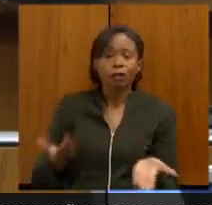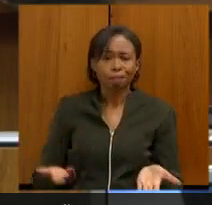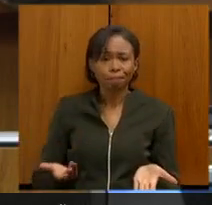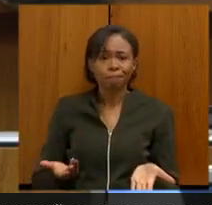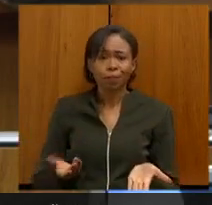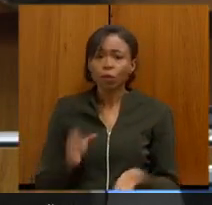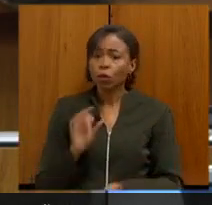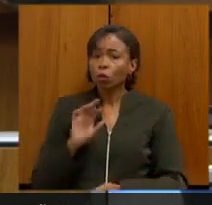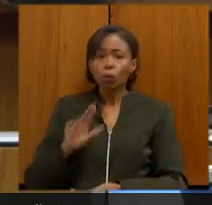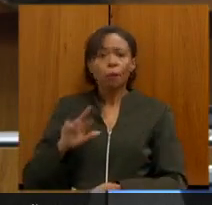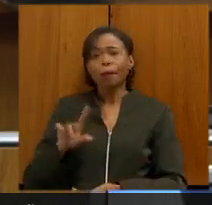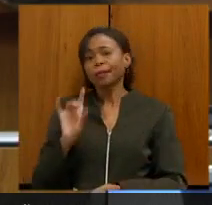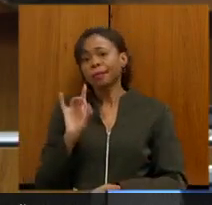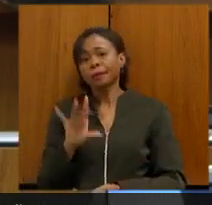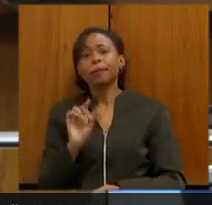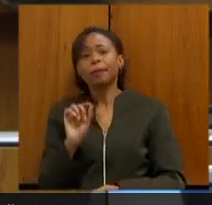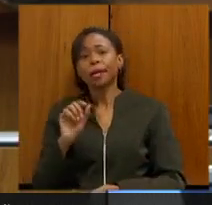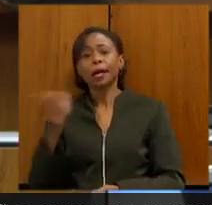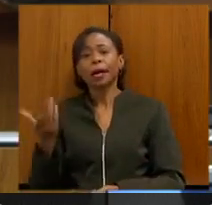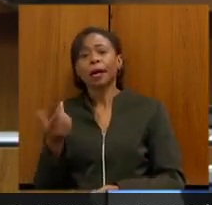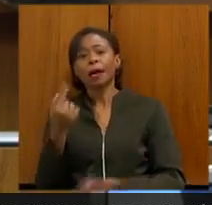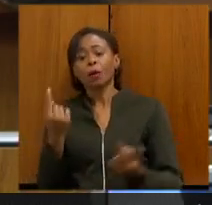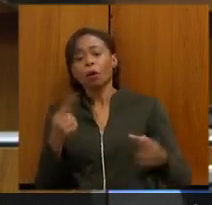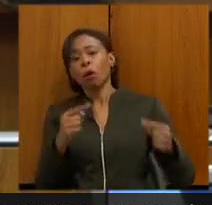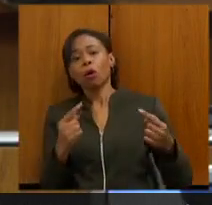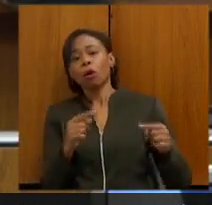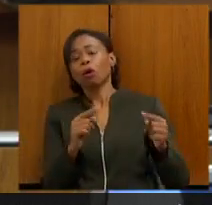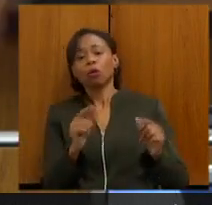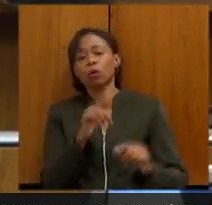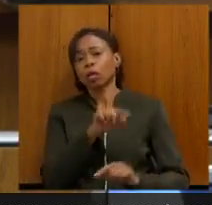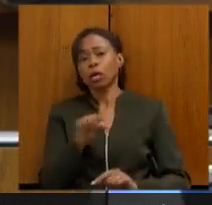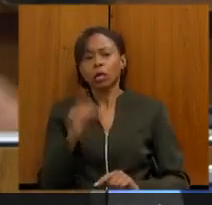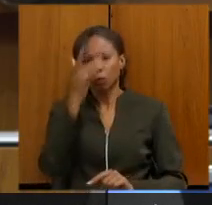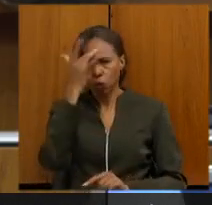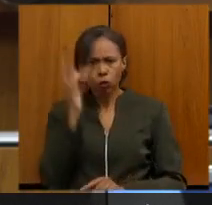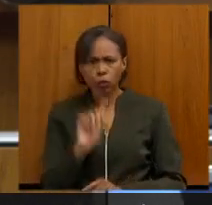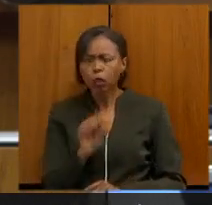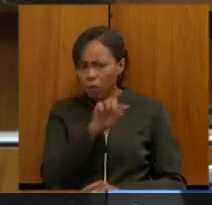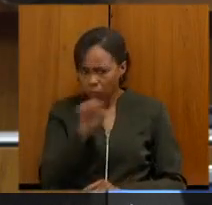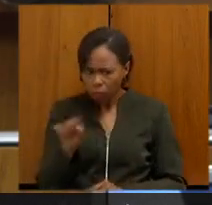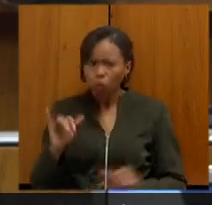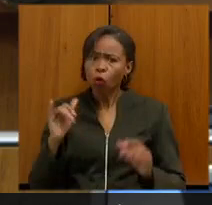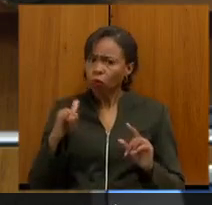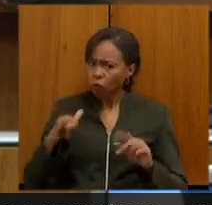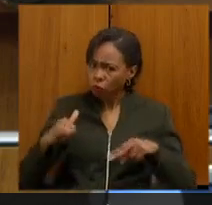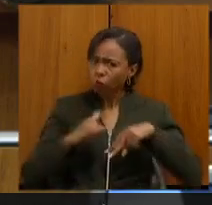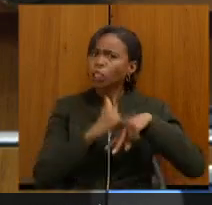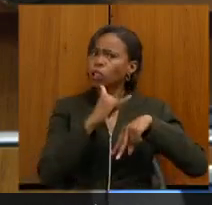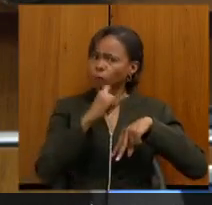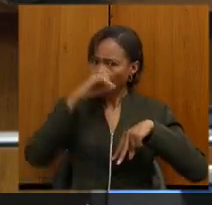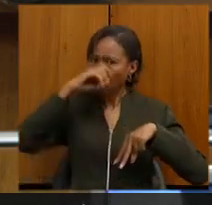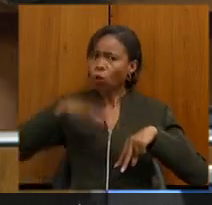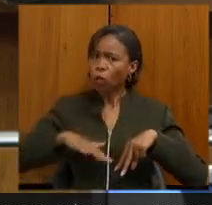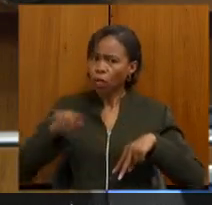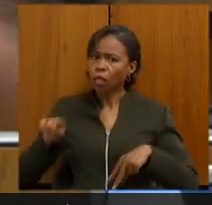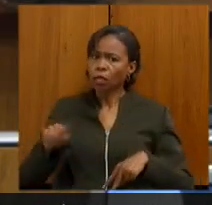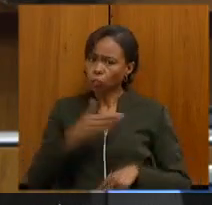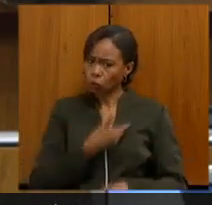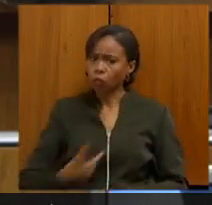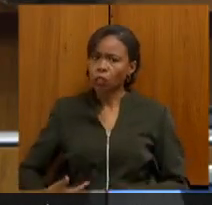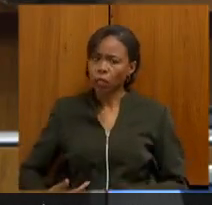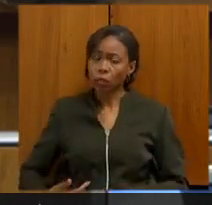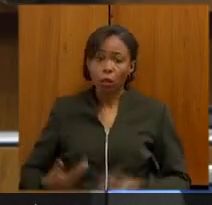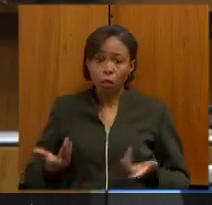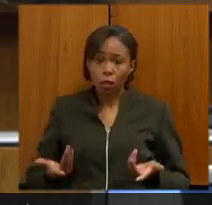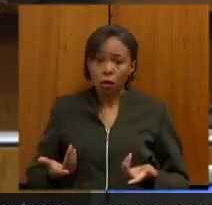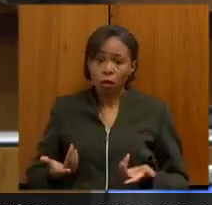não é só colocar as pessoas são vítimas da violência estatal tem obrigar o estado a não ser violento a